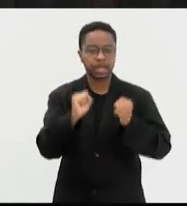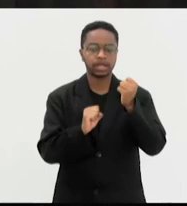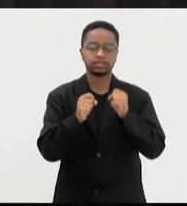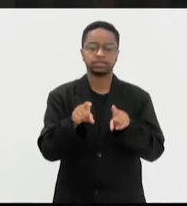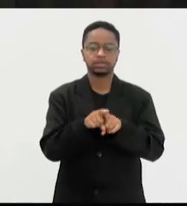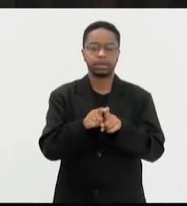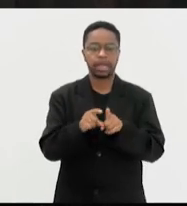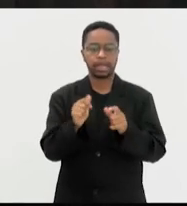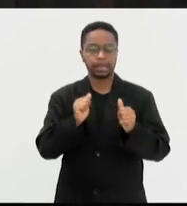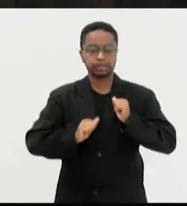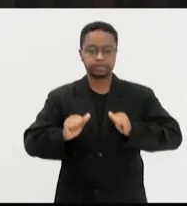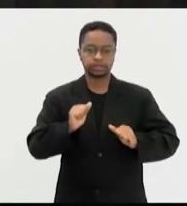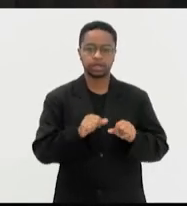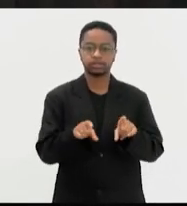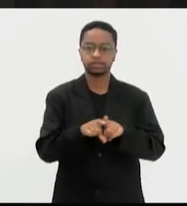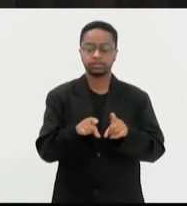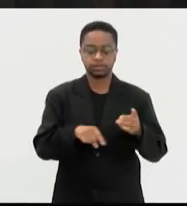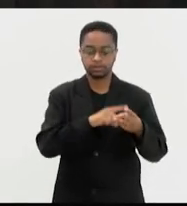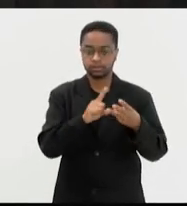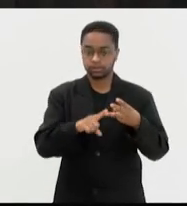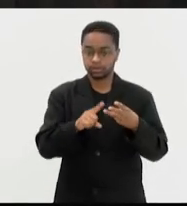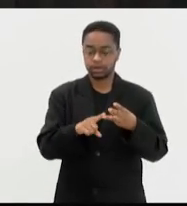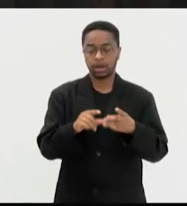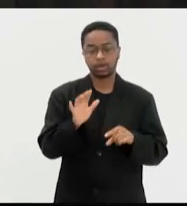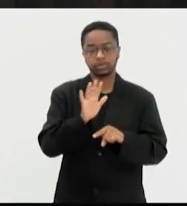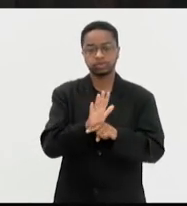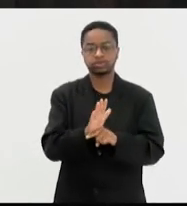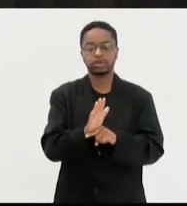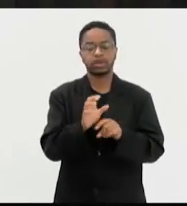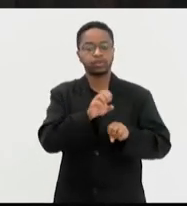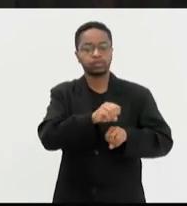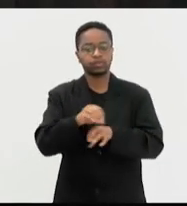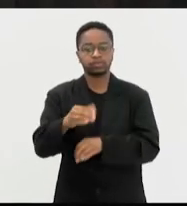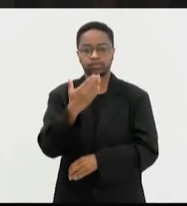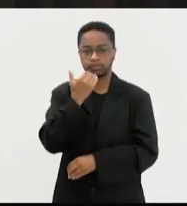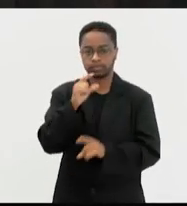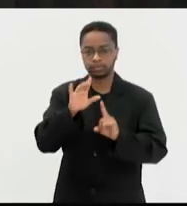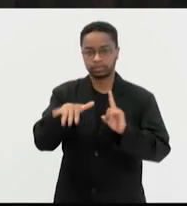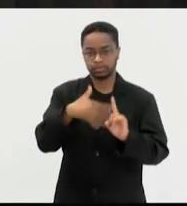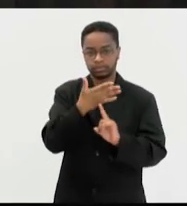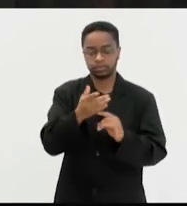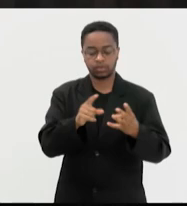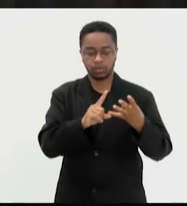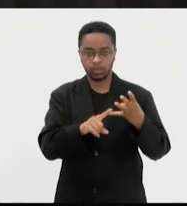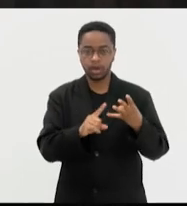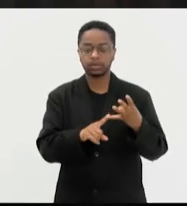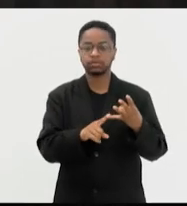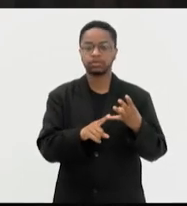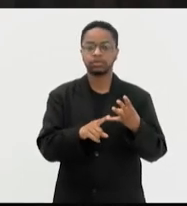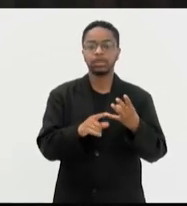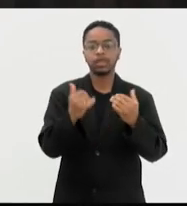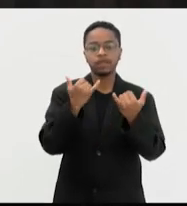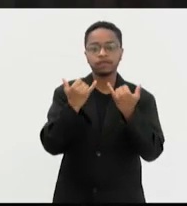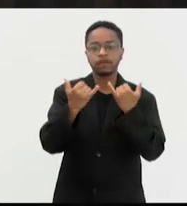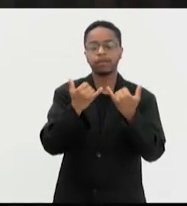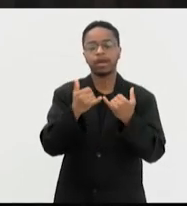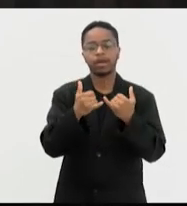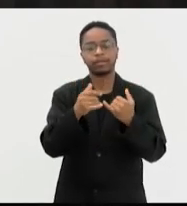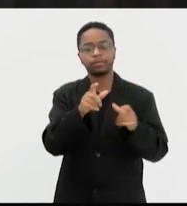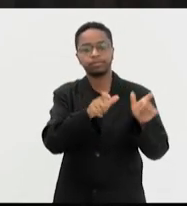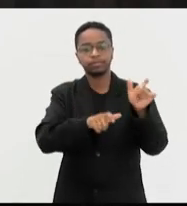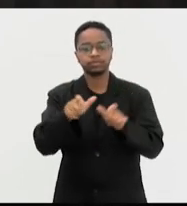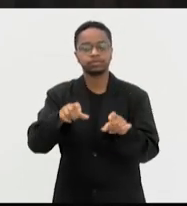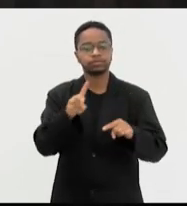ansiedade três colaborar para educação alimentar e ambiental quatro transformar os consumidores em protetores da natureza